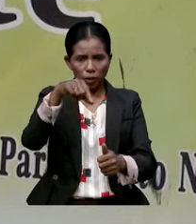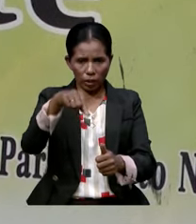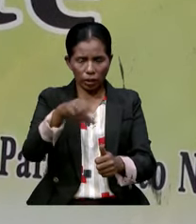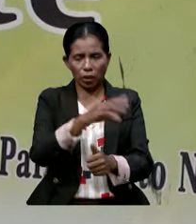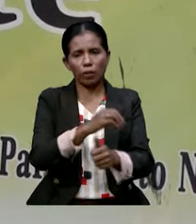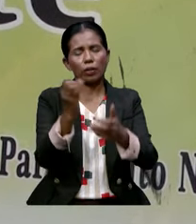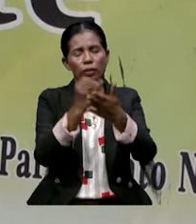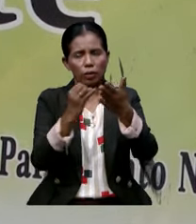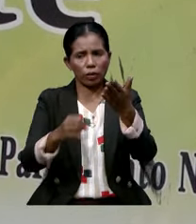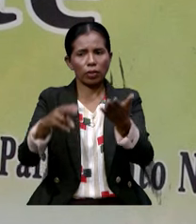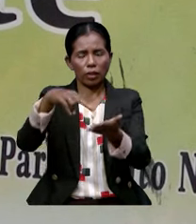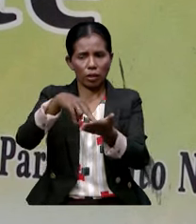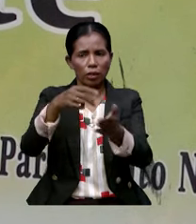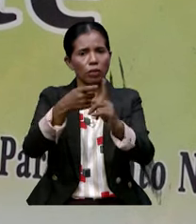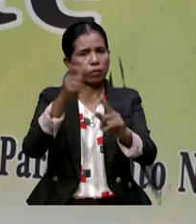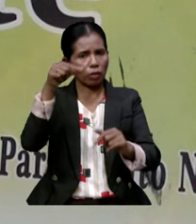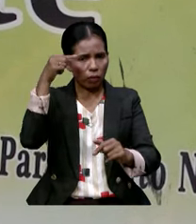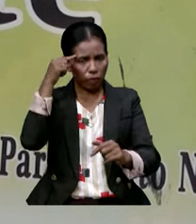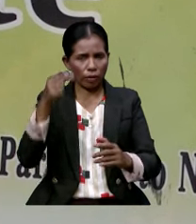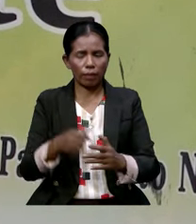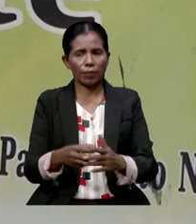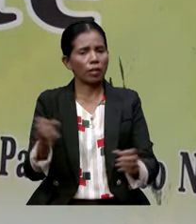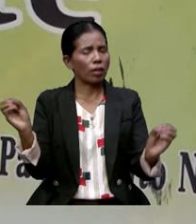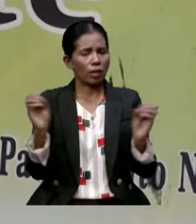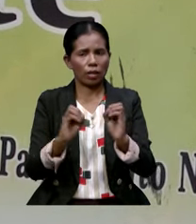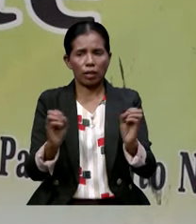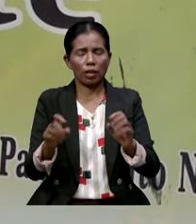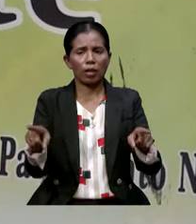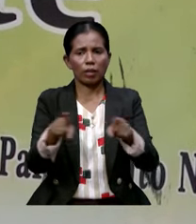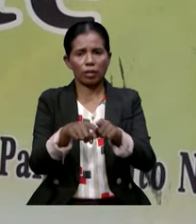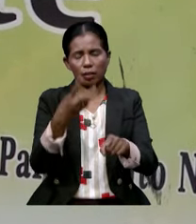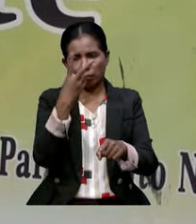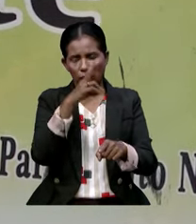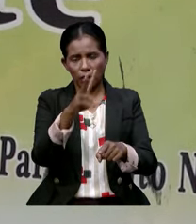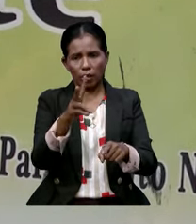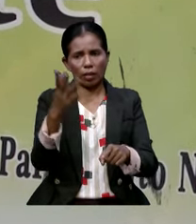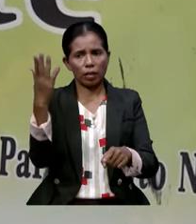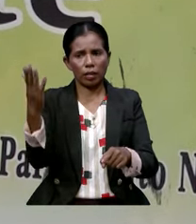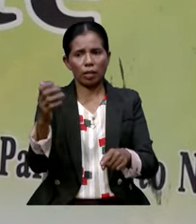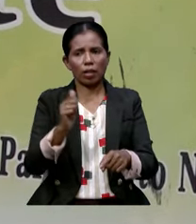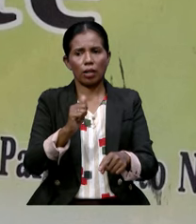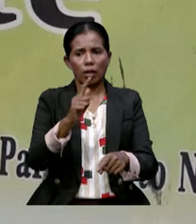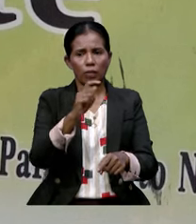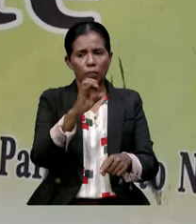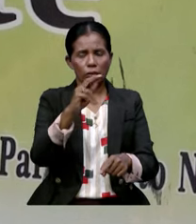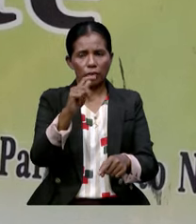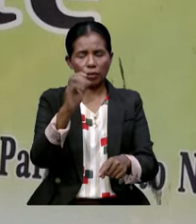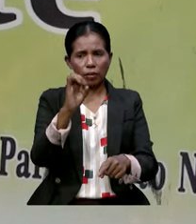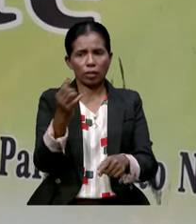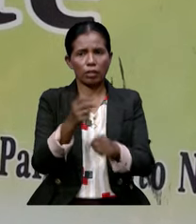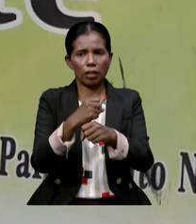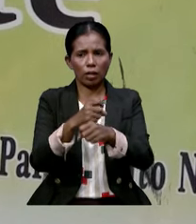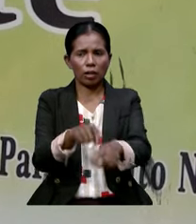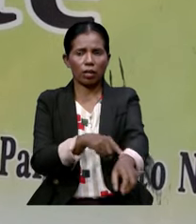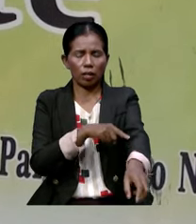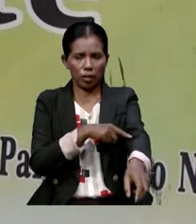maka establece o si governo. Selai anesan imi hare terus ide ya ai muti sir halo lentu los